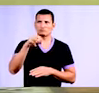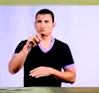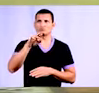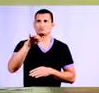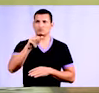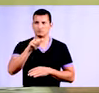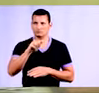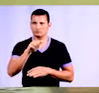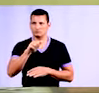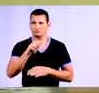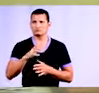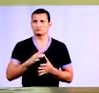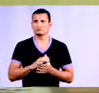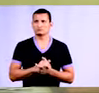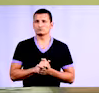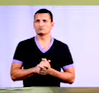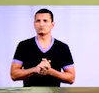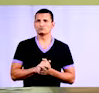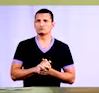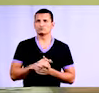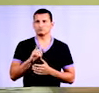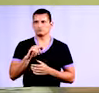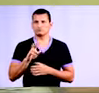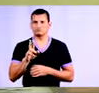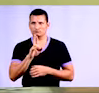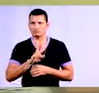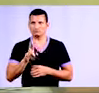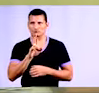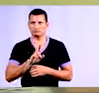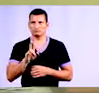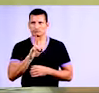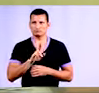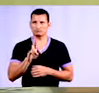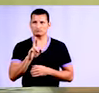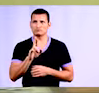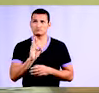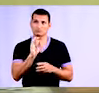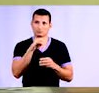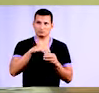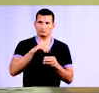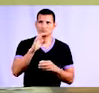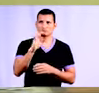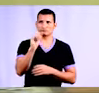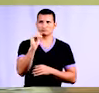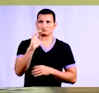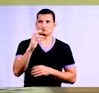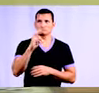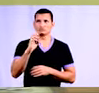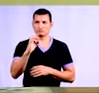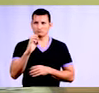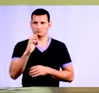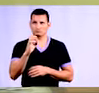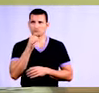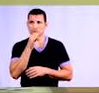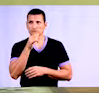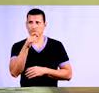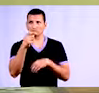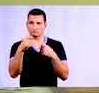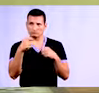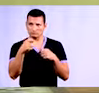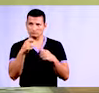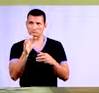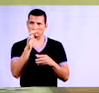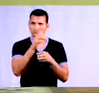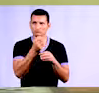como se fosse um atalho. Que é muito usado, né? Uma coisa que é muito usada é colocada em cache. Para quê? Para quando você precisar novamente, ela está